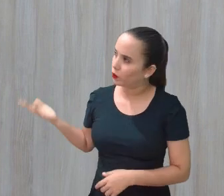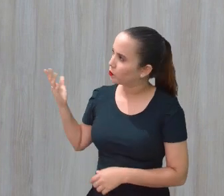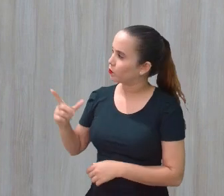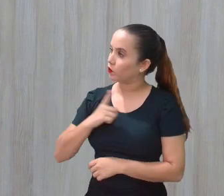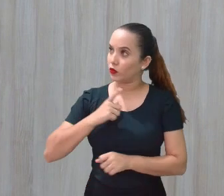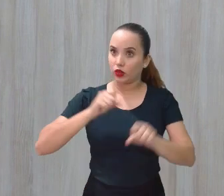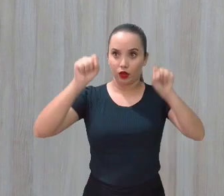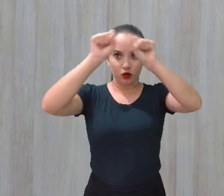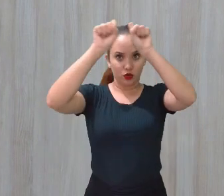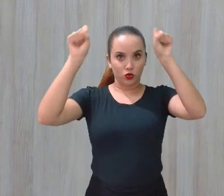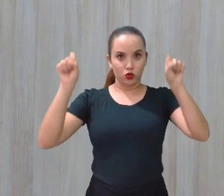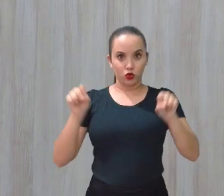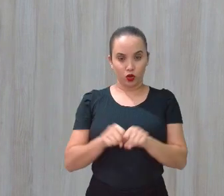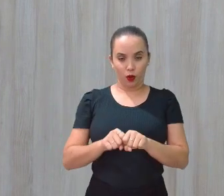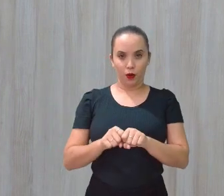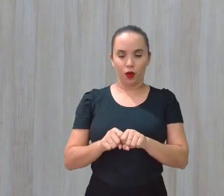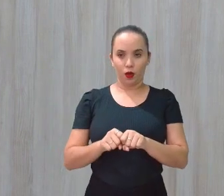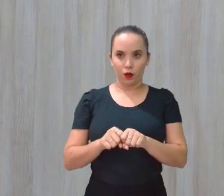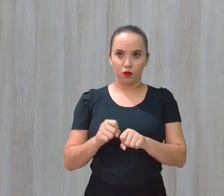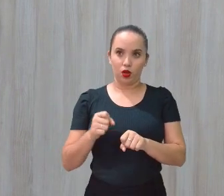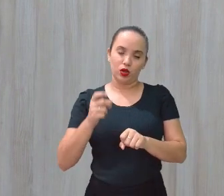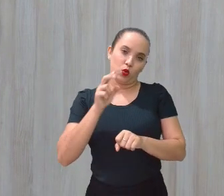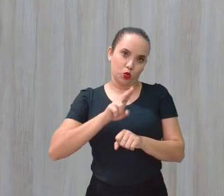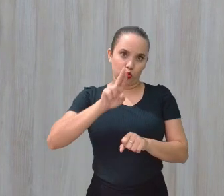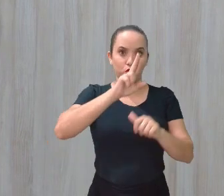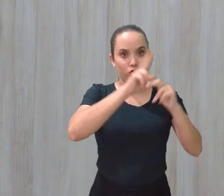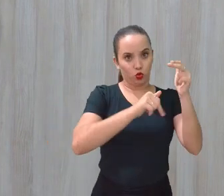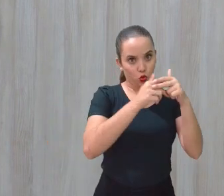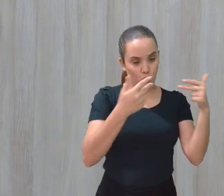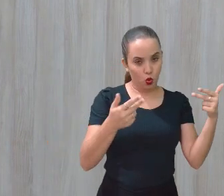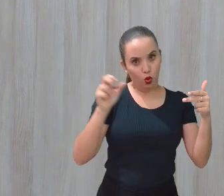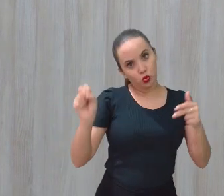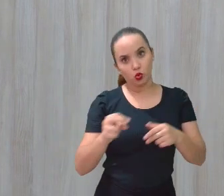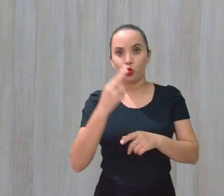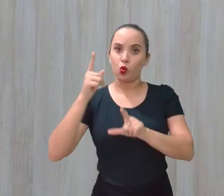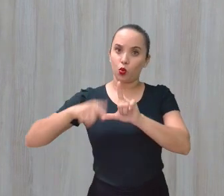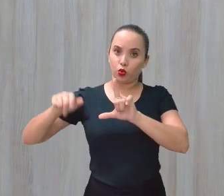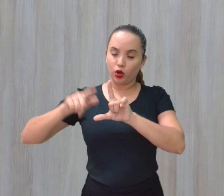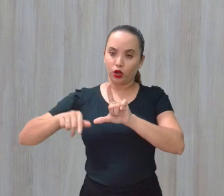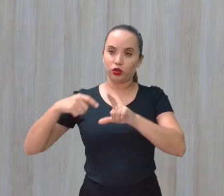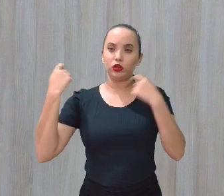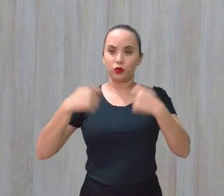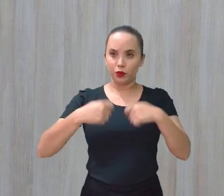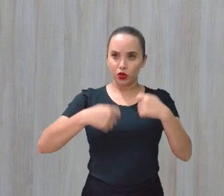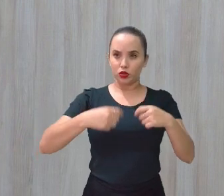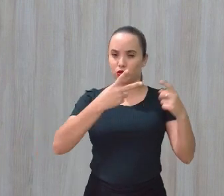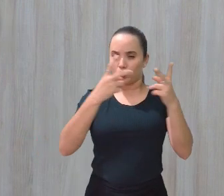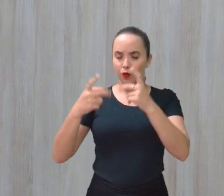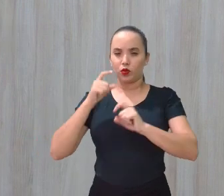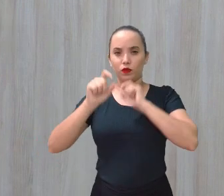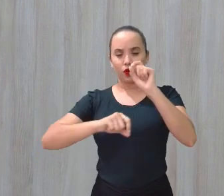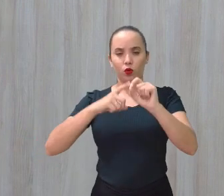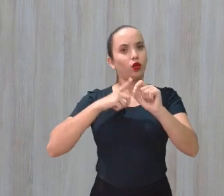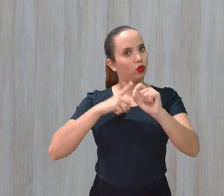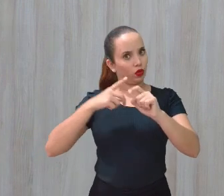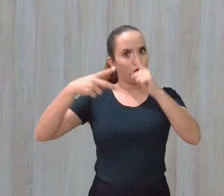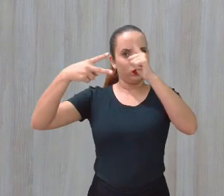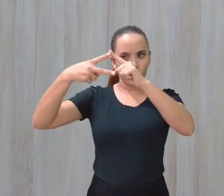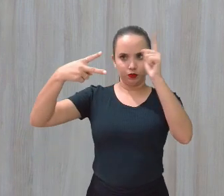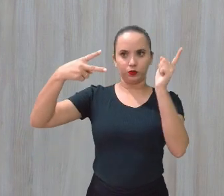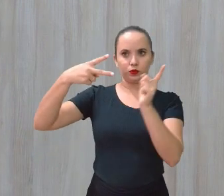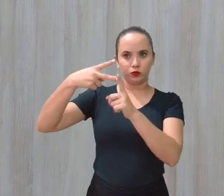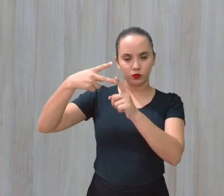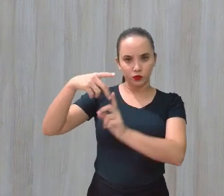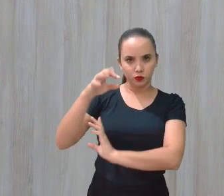de equações, seja ele com símbolos ou seja ele com letras, eu vou observar o seguinte. Lembra que eu tenho duas equações, né, que compõem